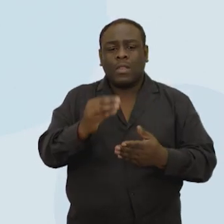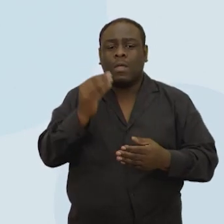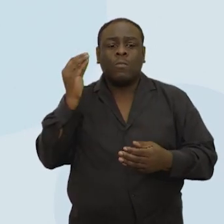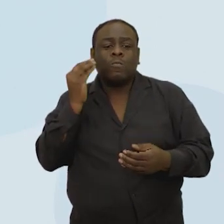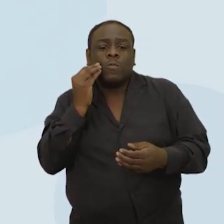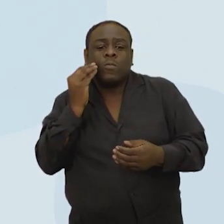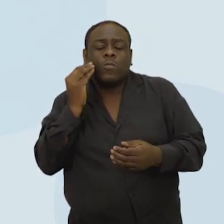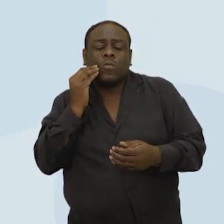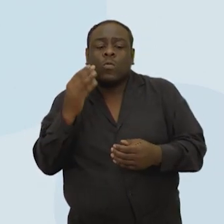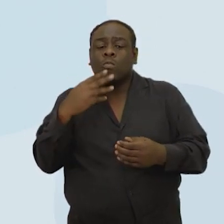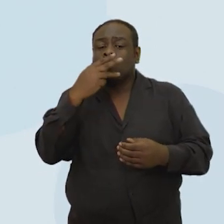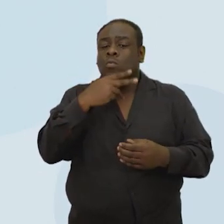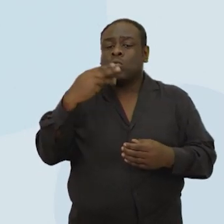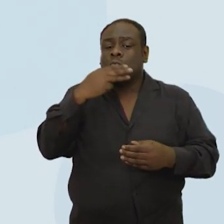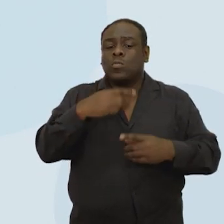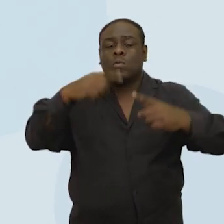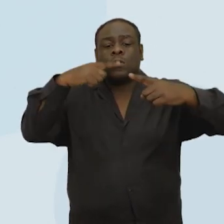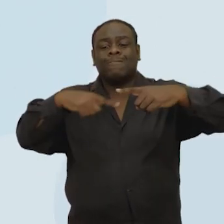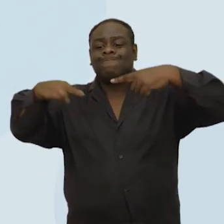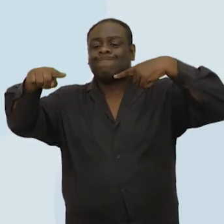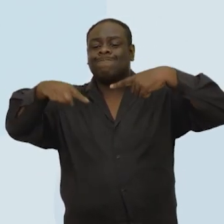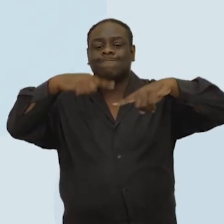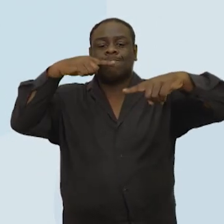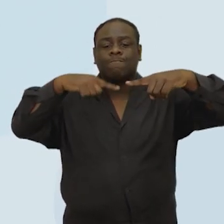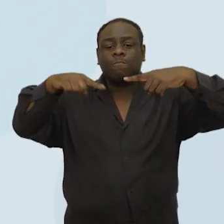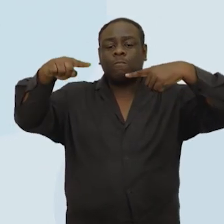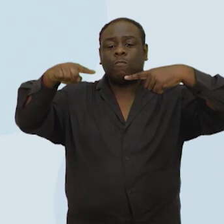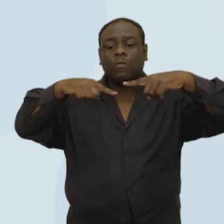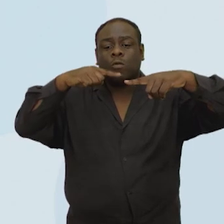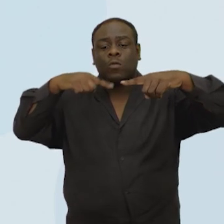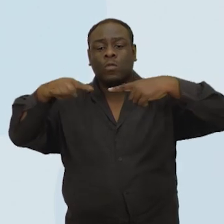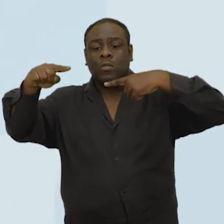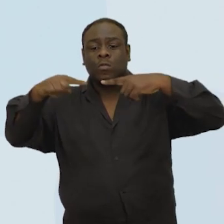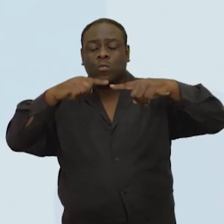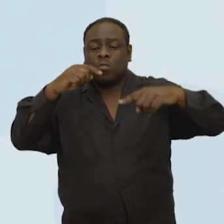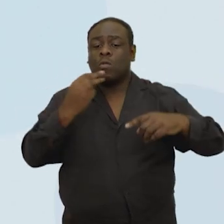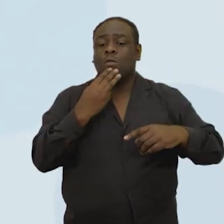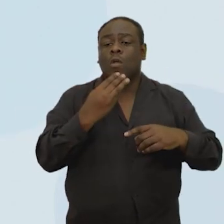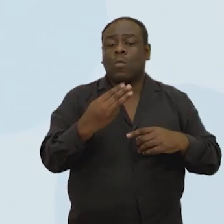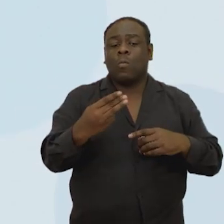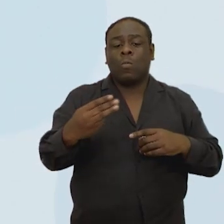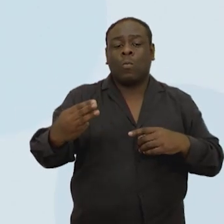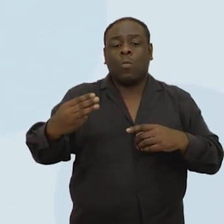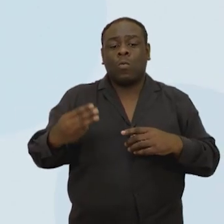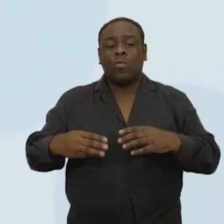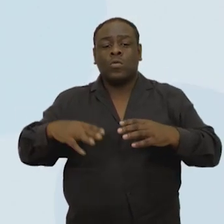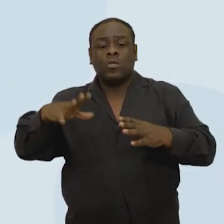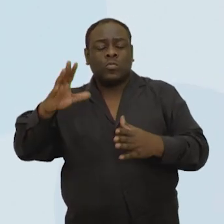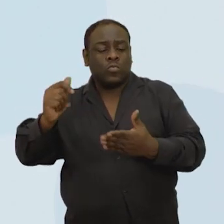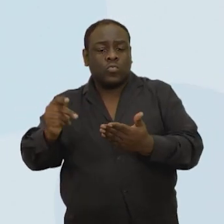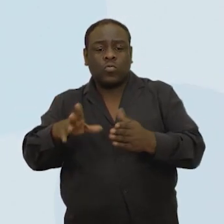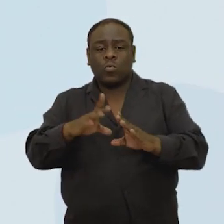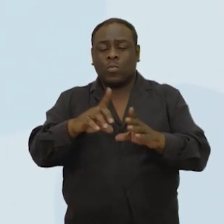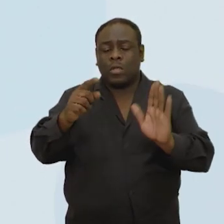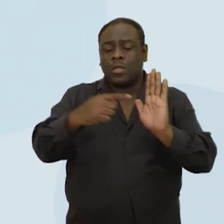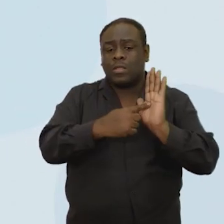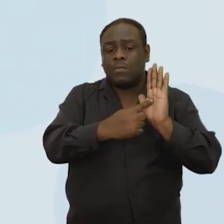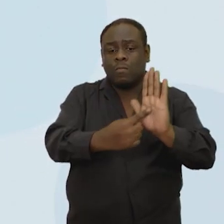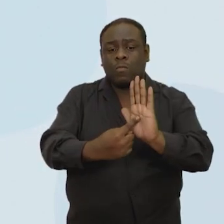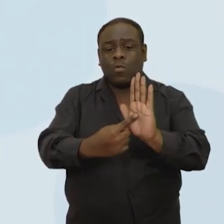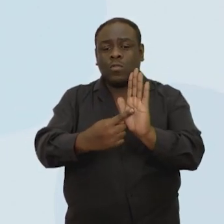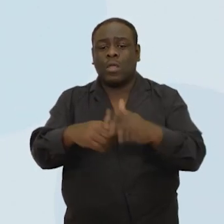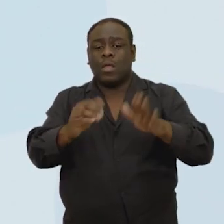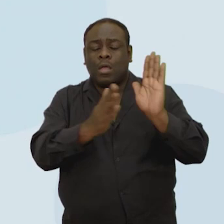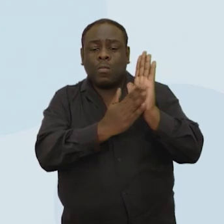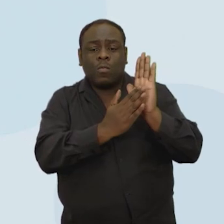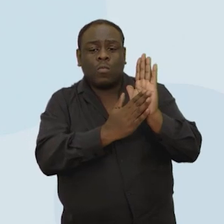particular. Em suma, defendia a proposta de que sons, cores e cheiros estão misteriosamente correlacionados e que